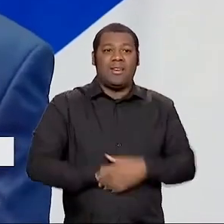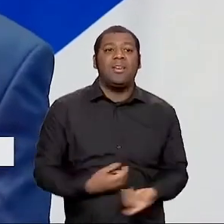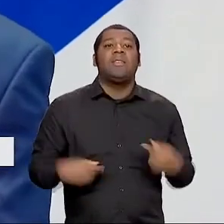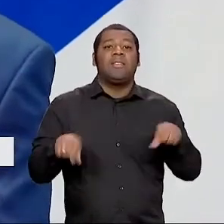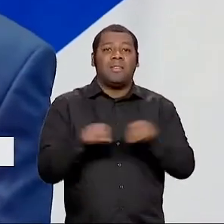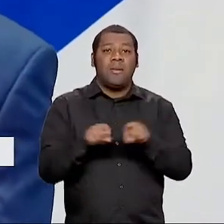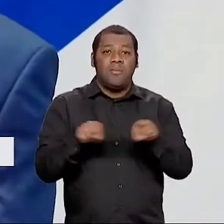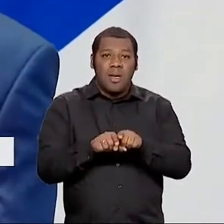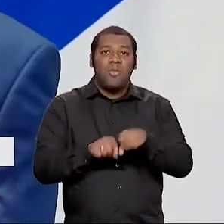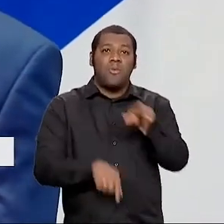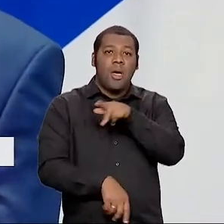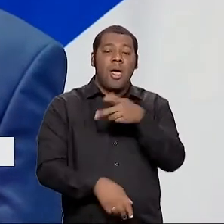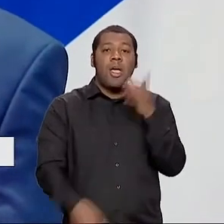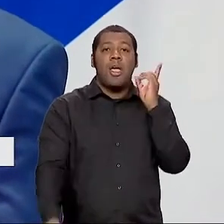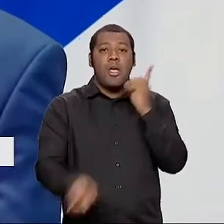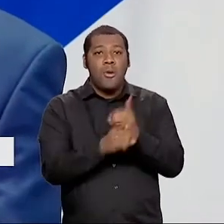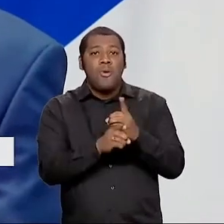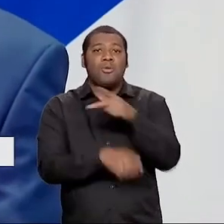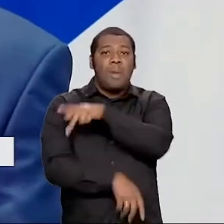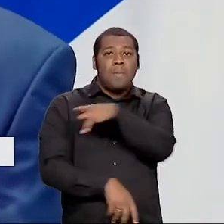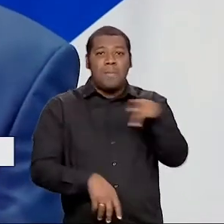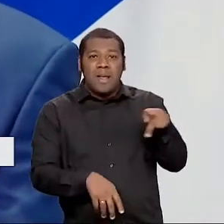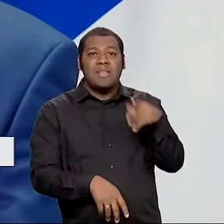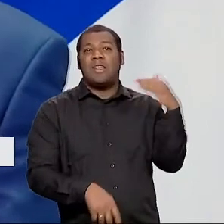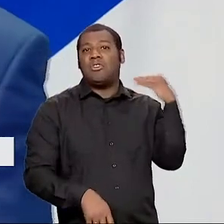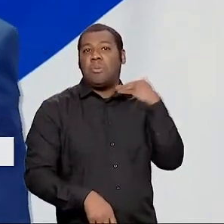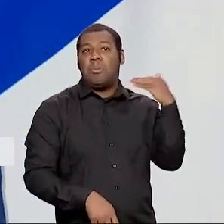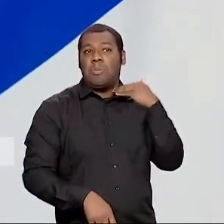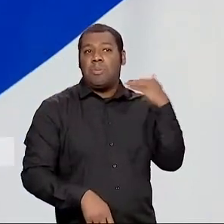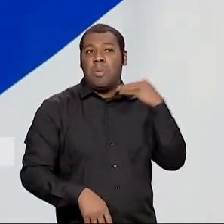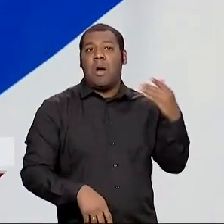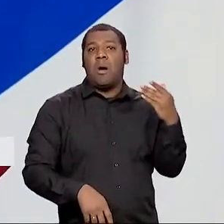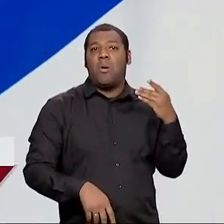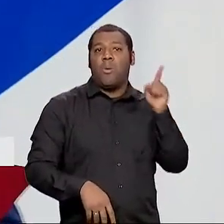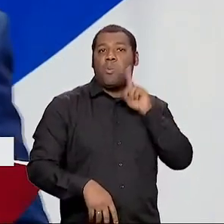Banco Interamericano de Desenvolvimento, o Ilan Goldfarb.